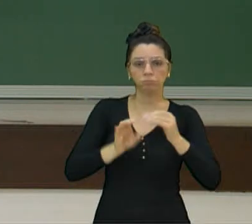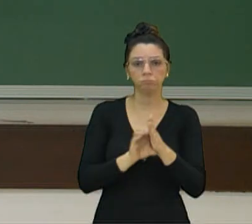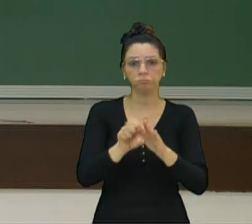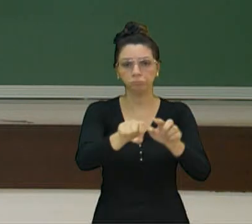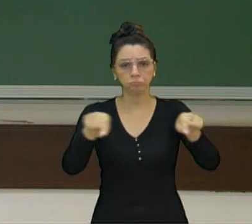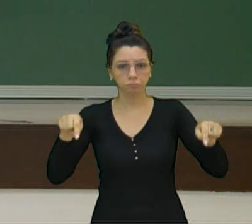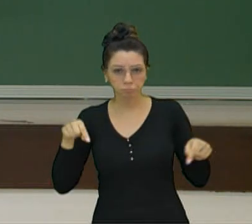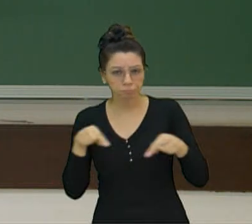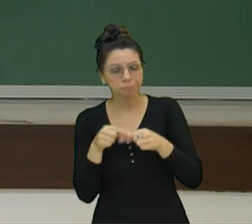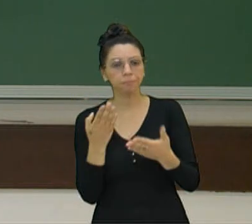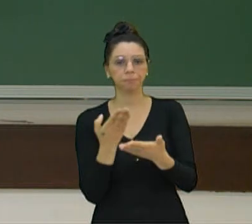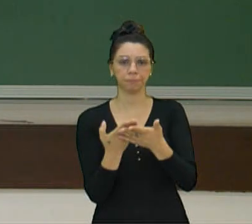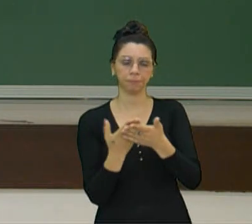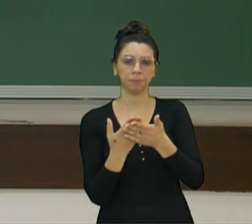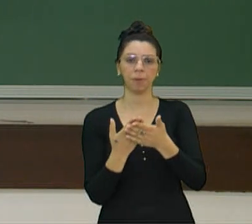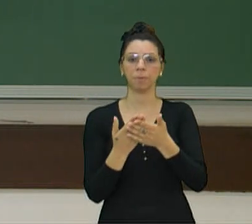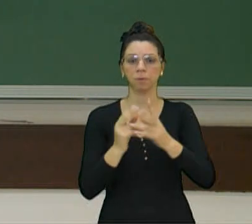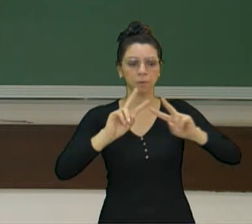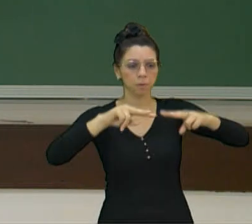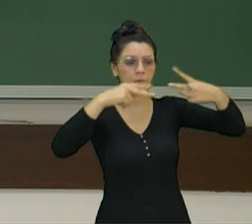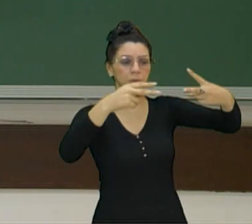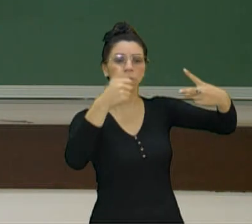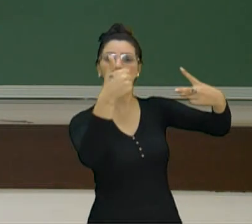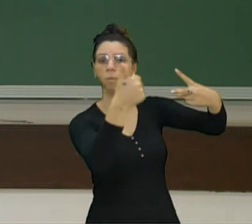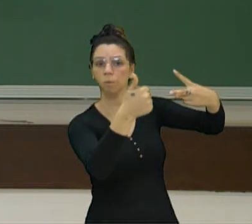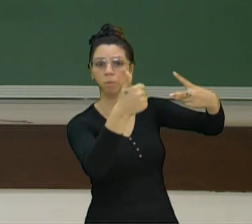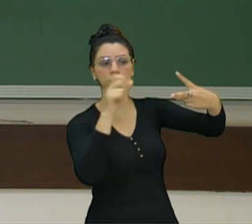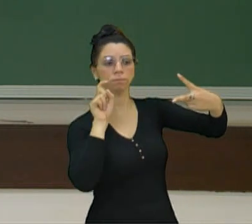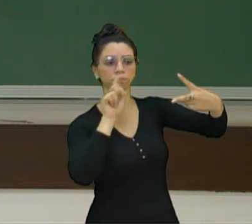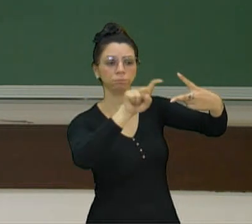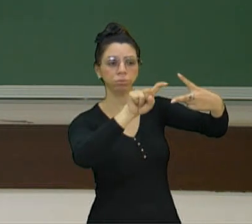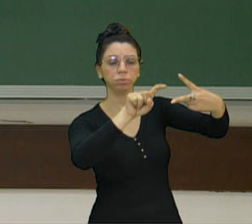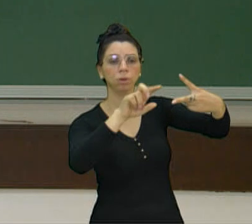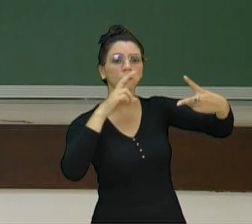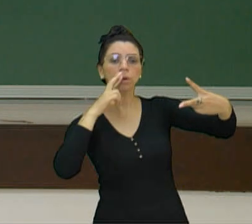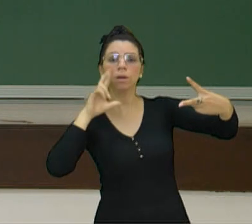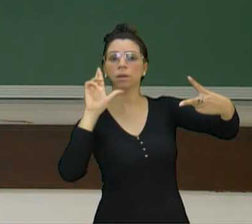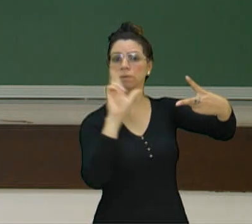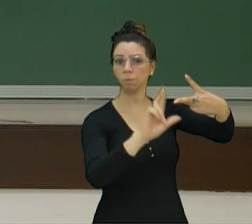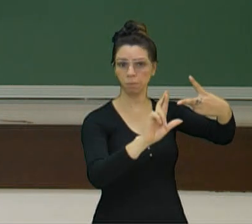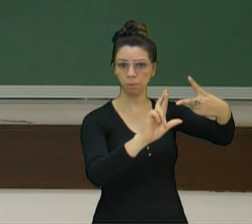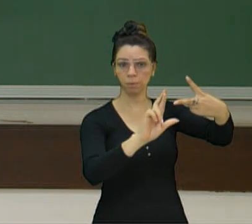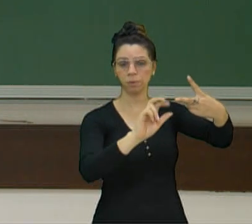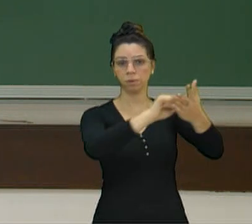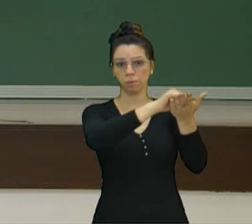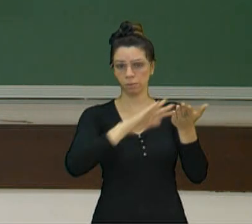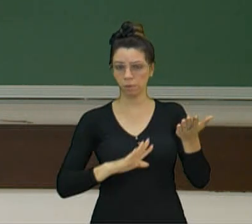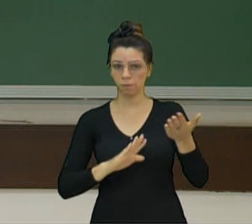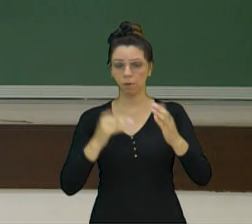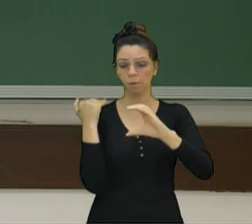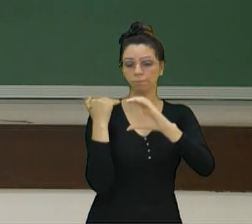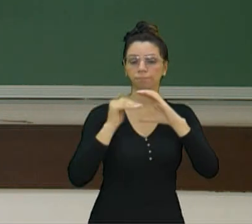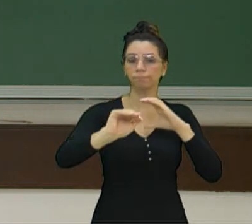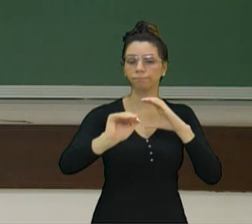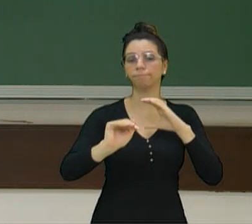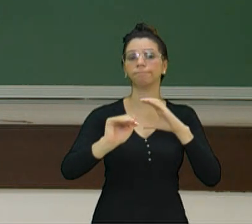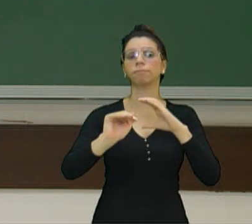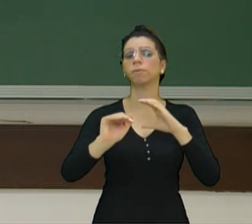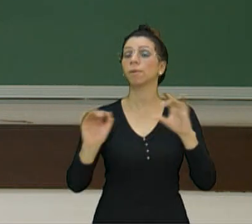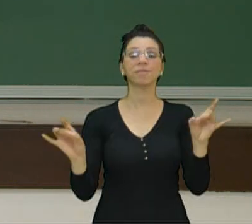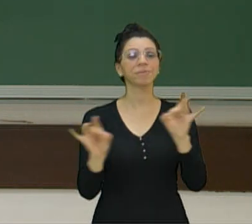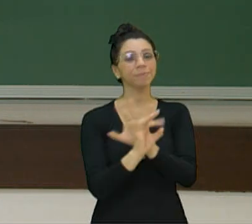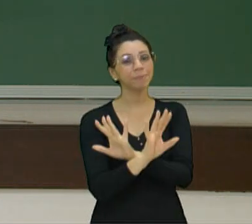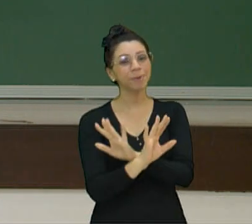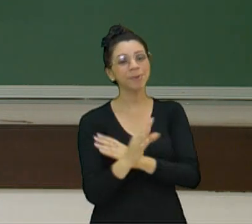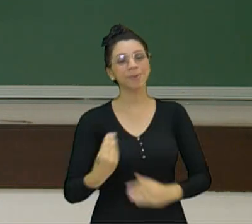vocês vão ver o link de número 1, vocês clicam no link, respondem o formulário com as atividades e enviam esse formulário. Pronto,